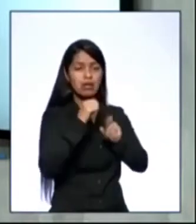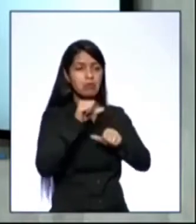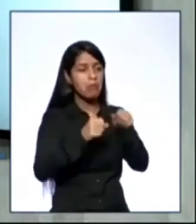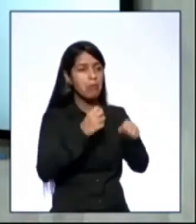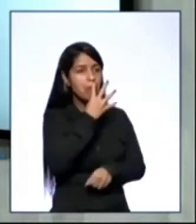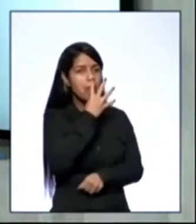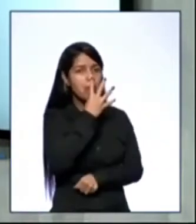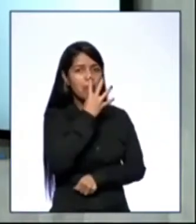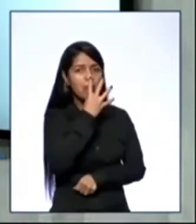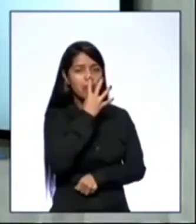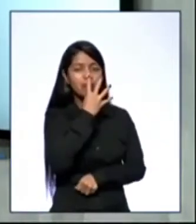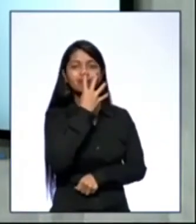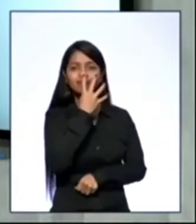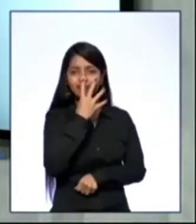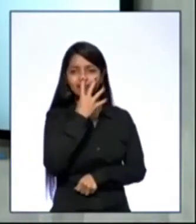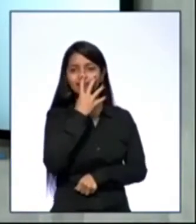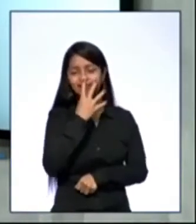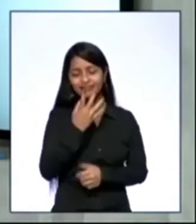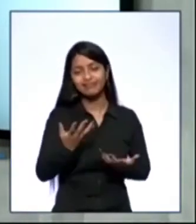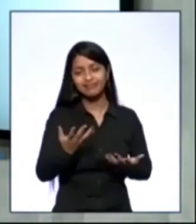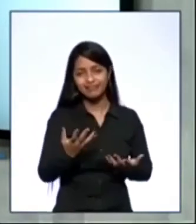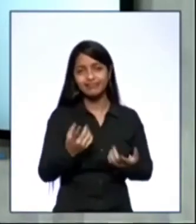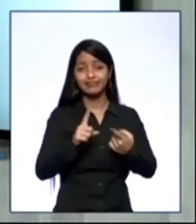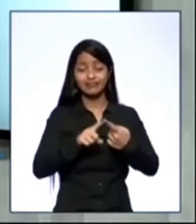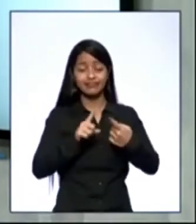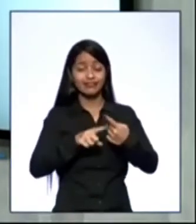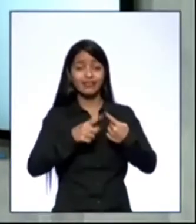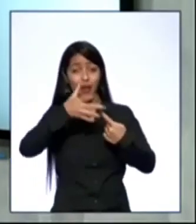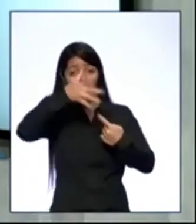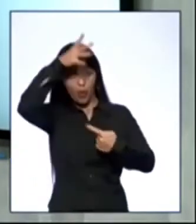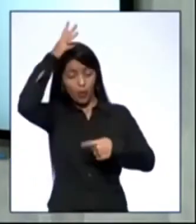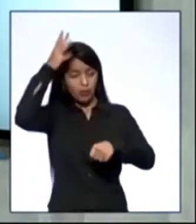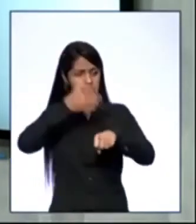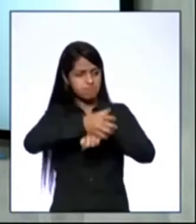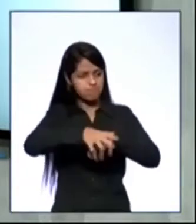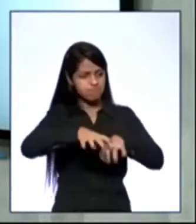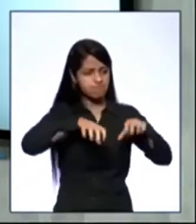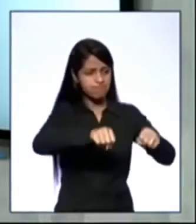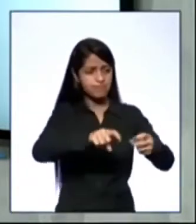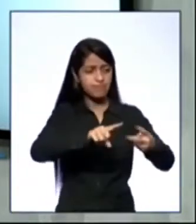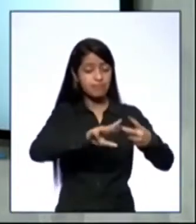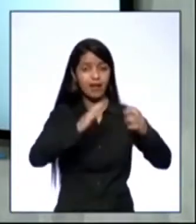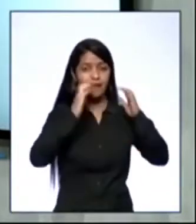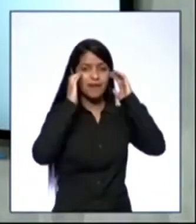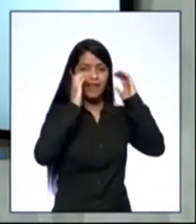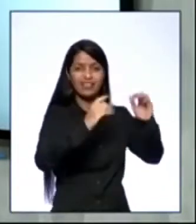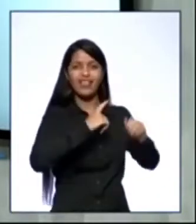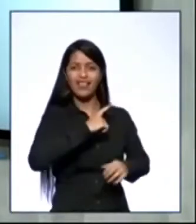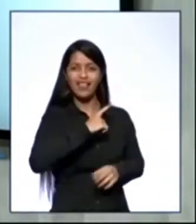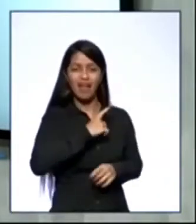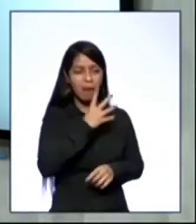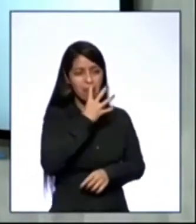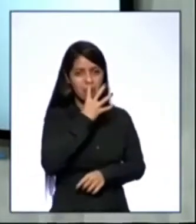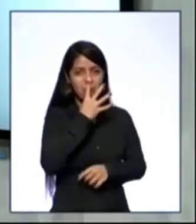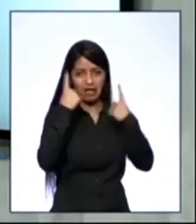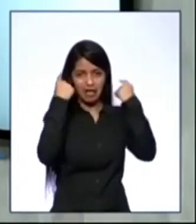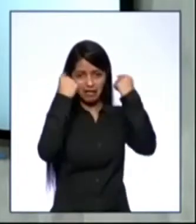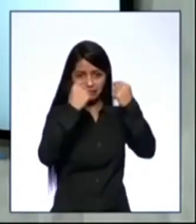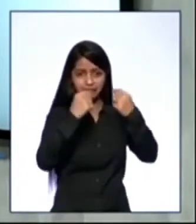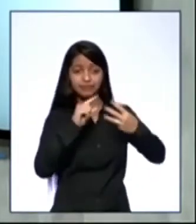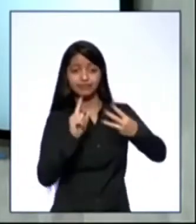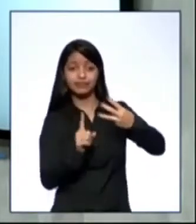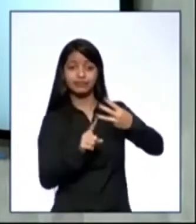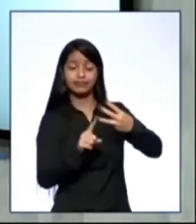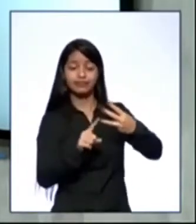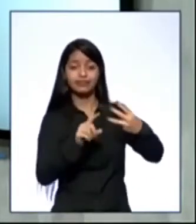admira a Grécia. Existe essa dualidade de conquistar e manter o respeito. Louco, né? Depois, Oriente Médio. Gente, vem